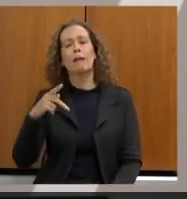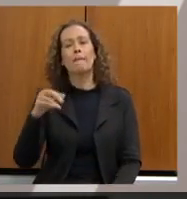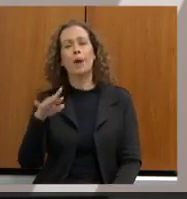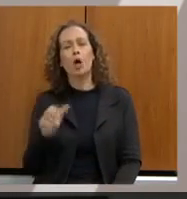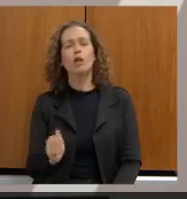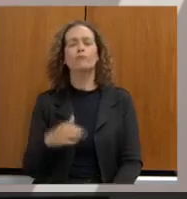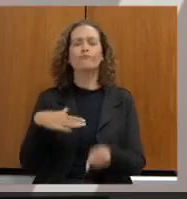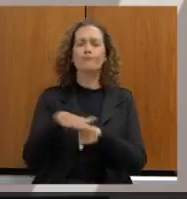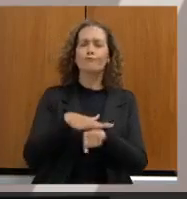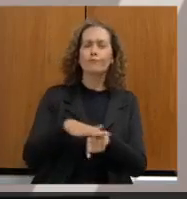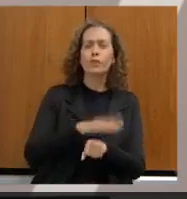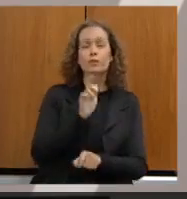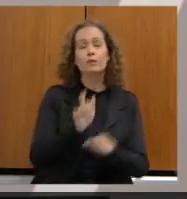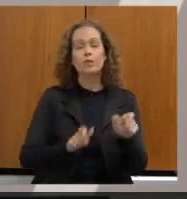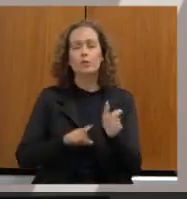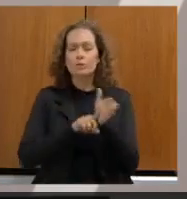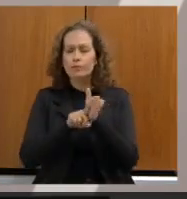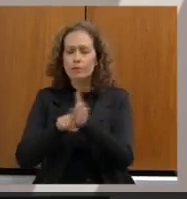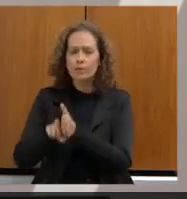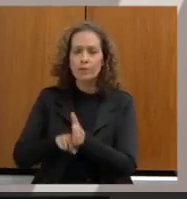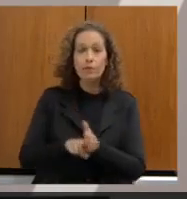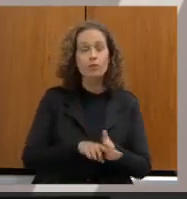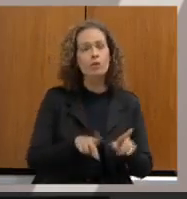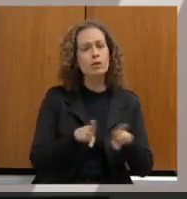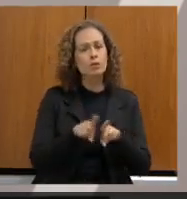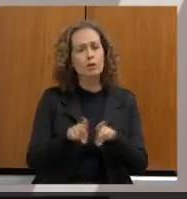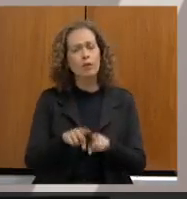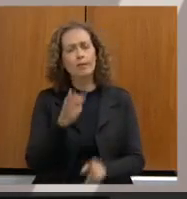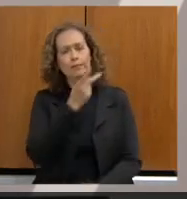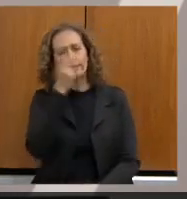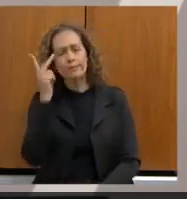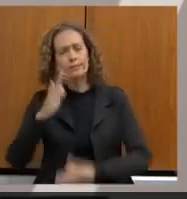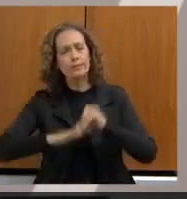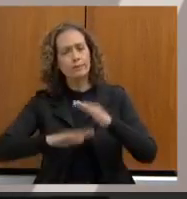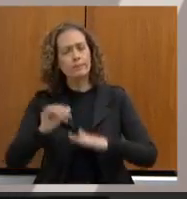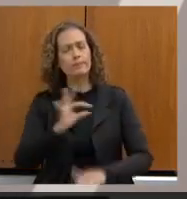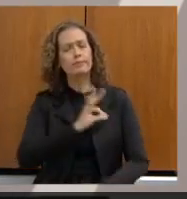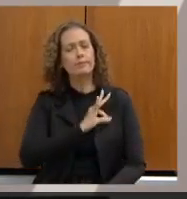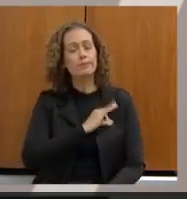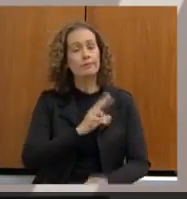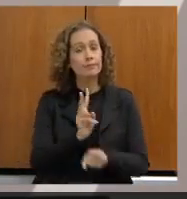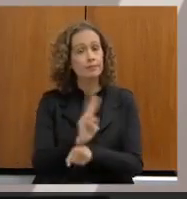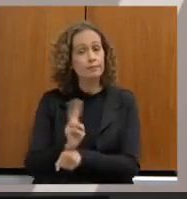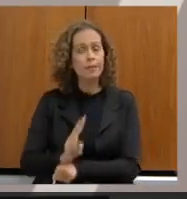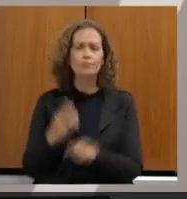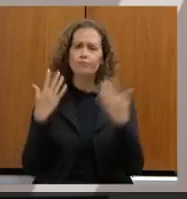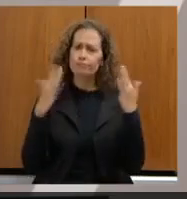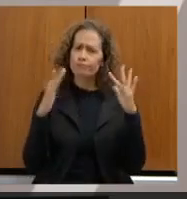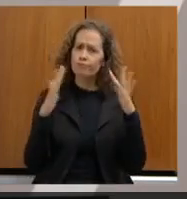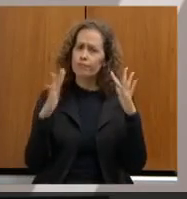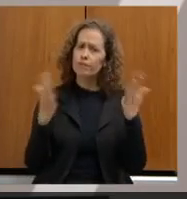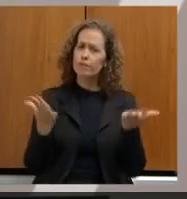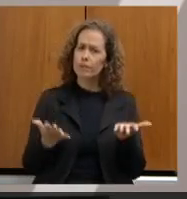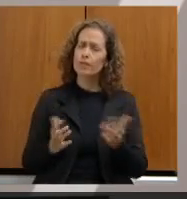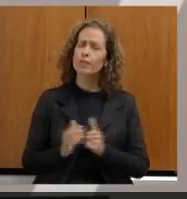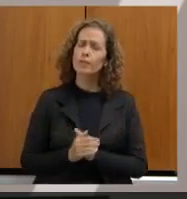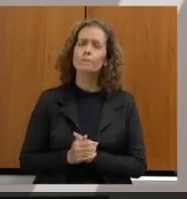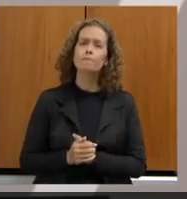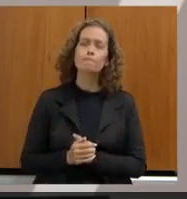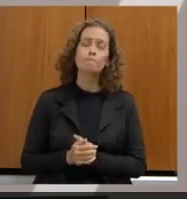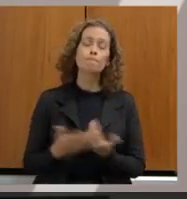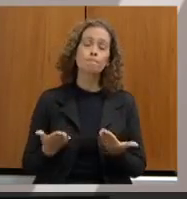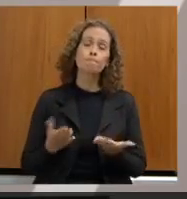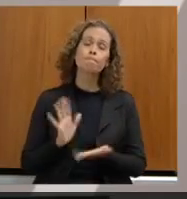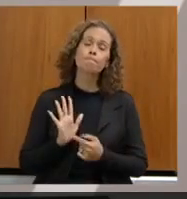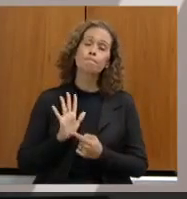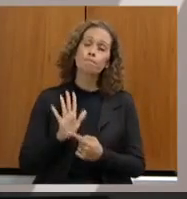vários investigadores vários Delegados a respeito e todos estão muito animados não deu parabéns aí para mim nesse ativo então assim só para